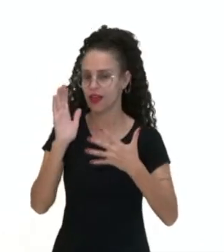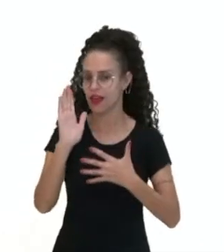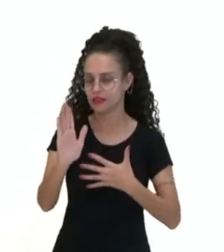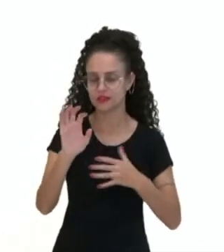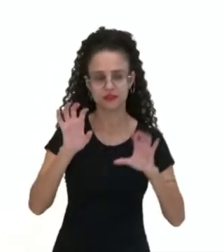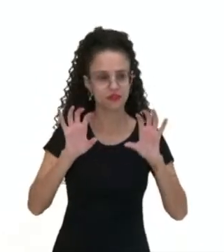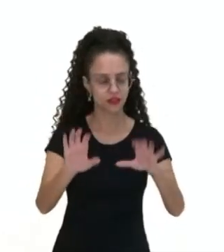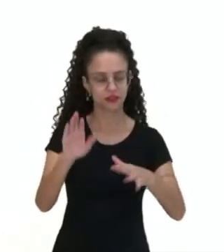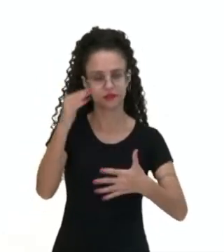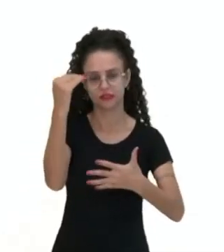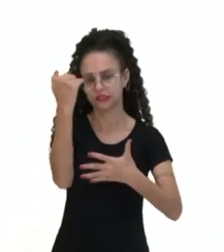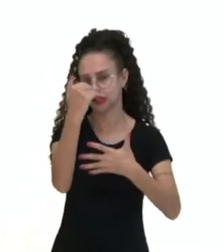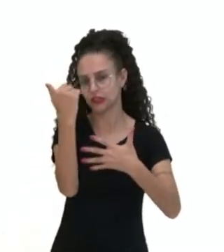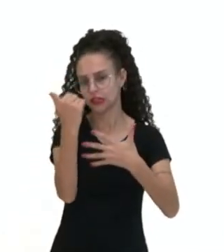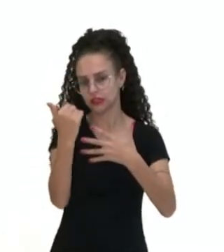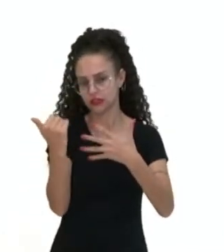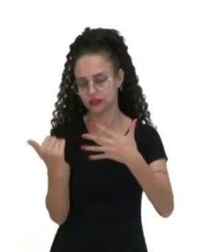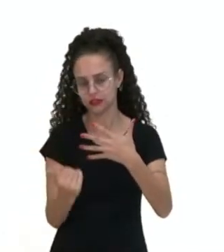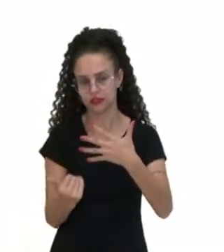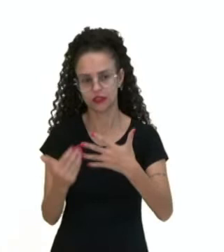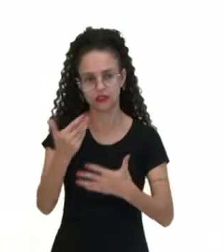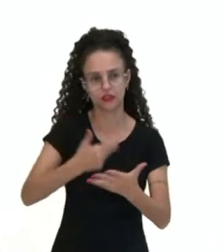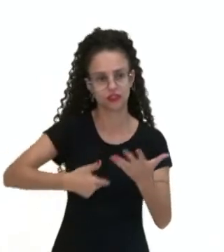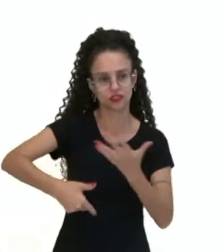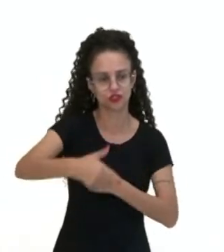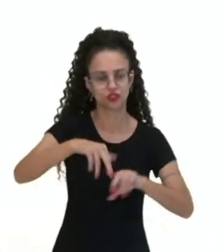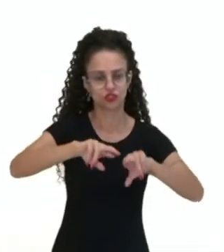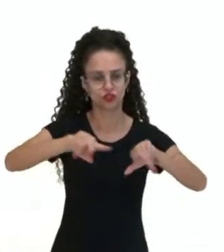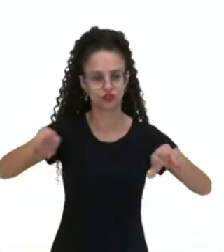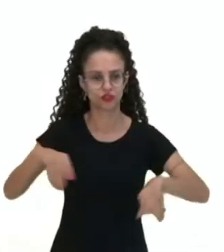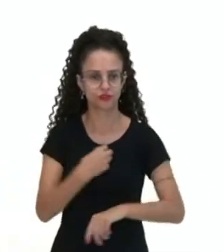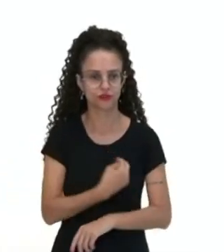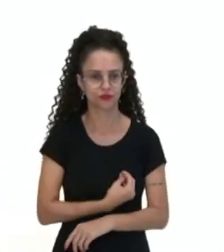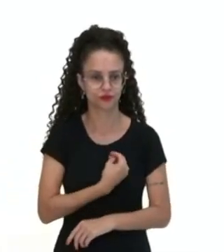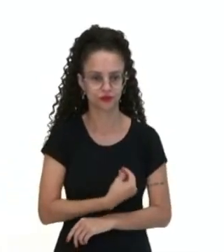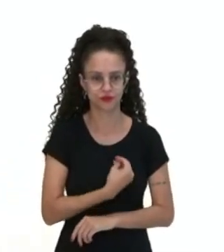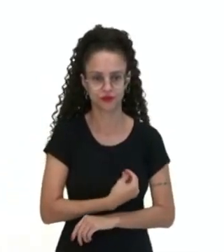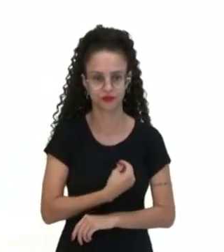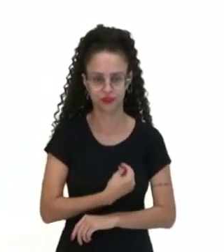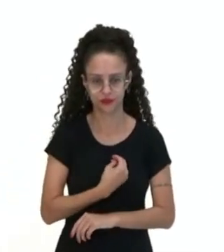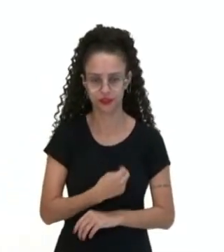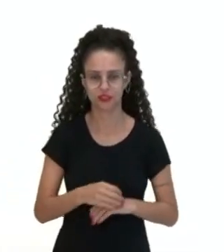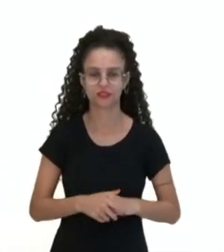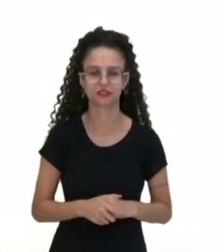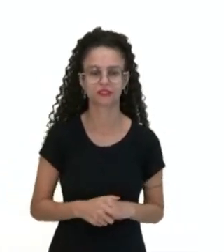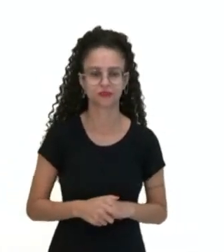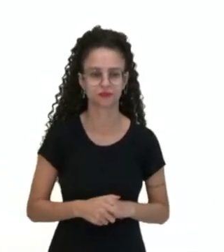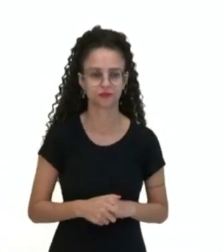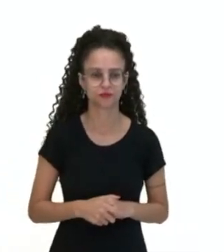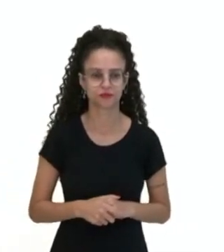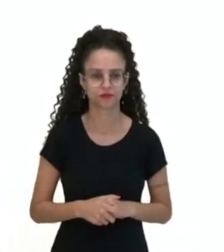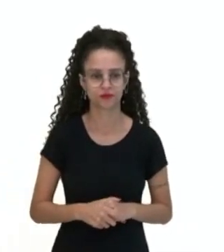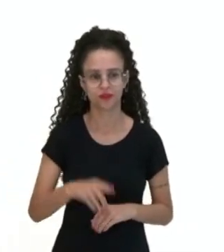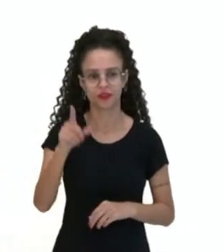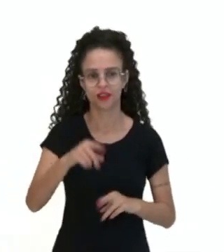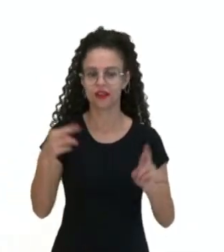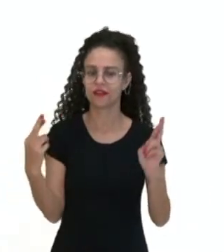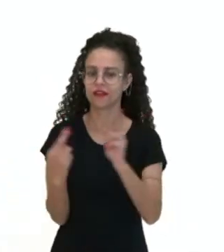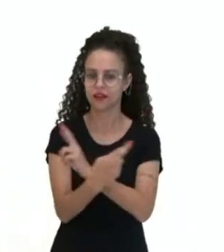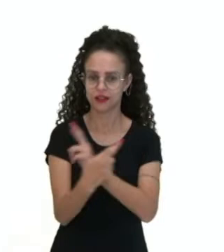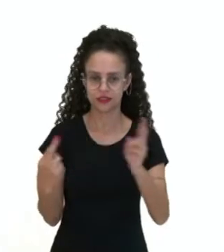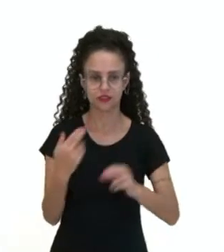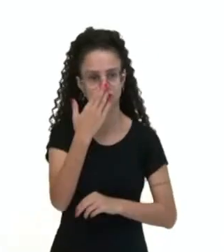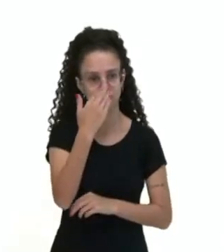de interação entre diferentes organismos que servem de alimento uns para os outros. É uma relação de